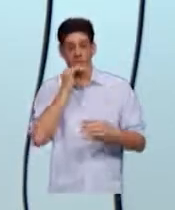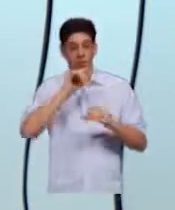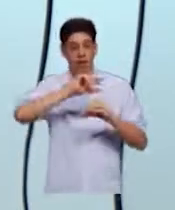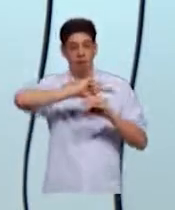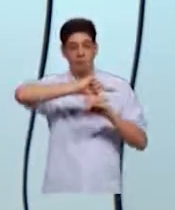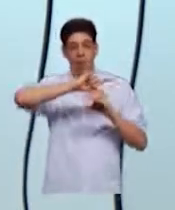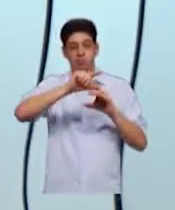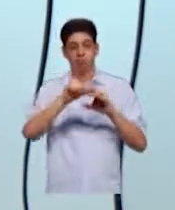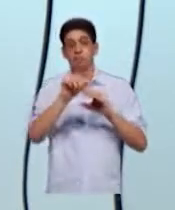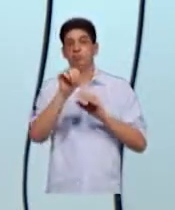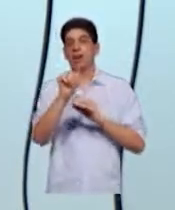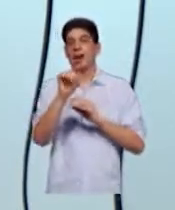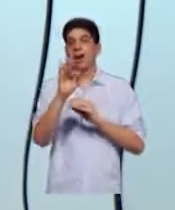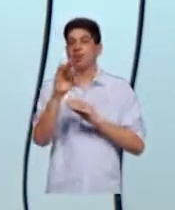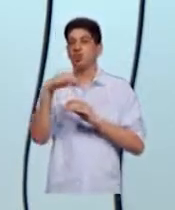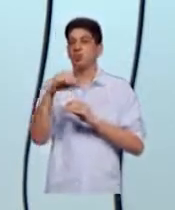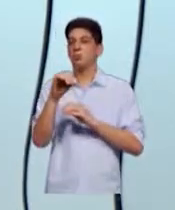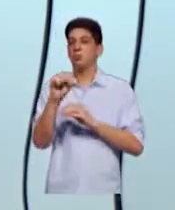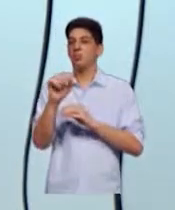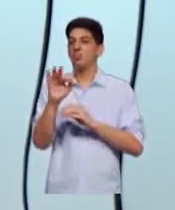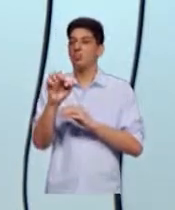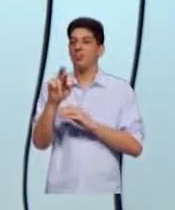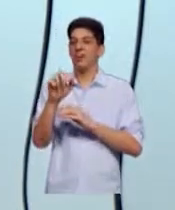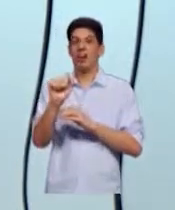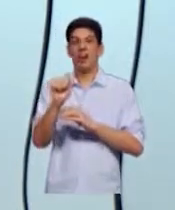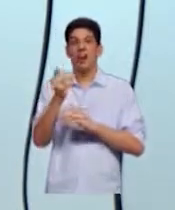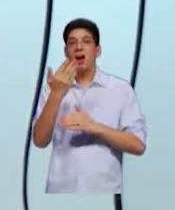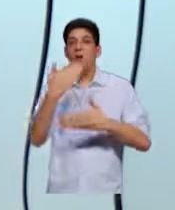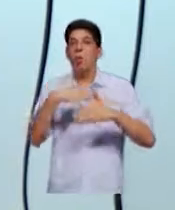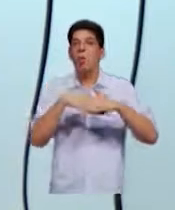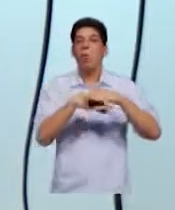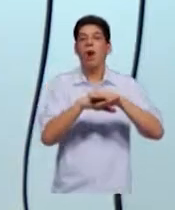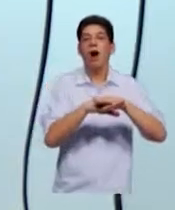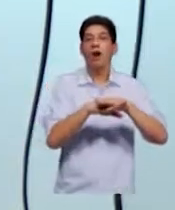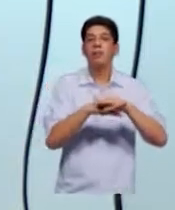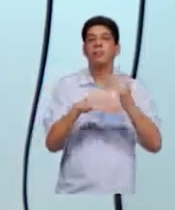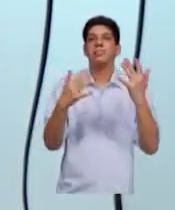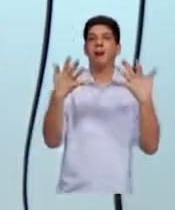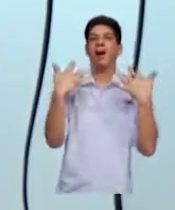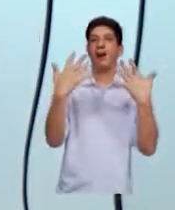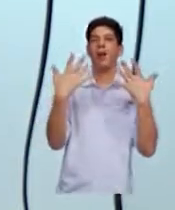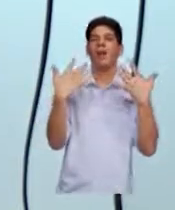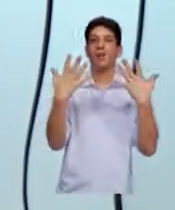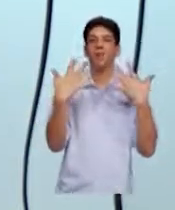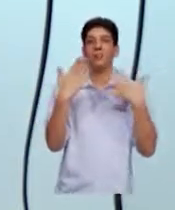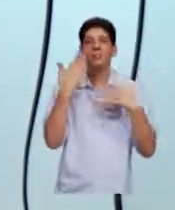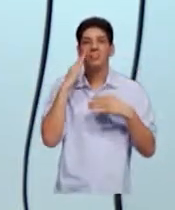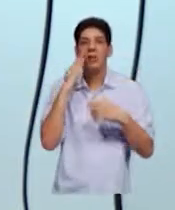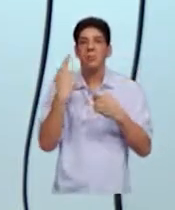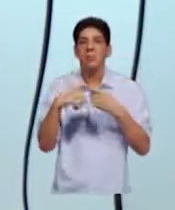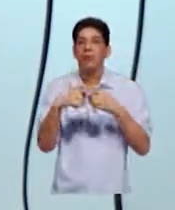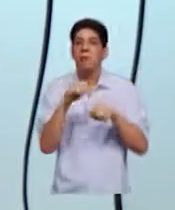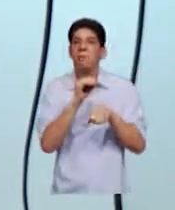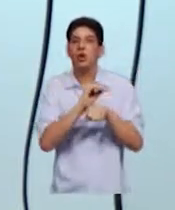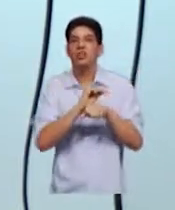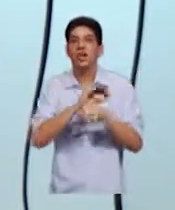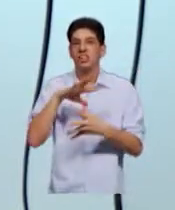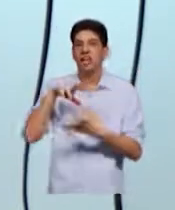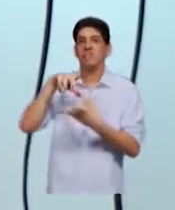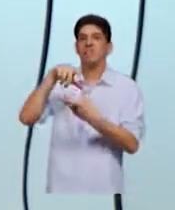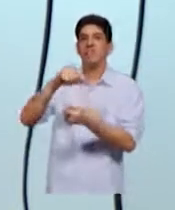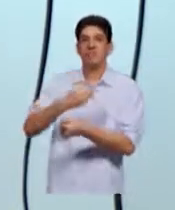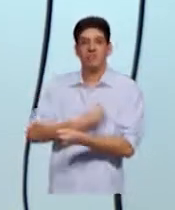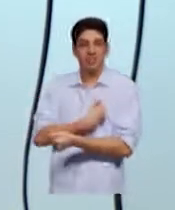a capacidade de guardar, de acumular o calor para que a vida na Terra seja